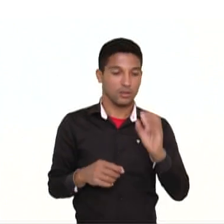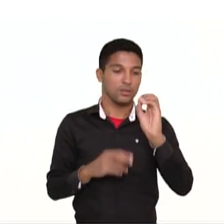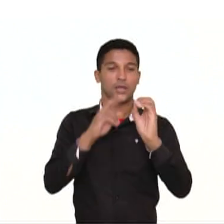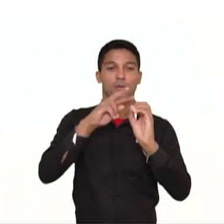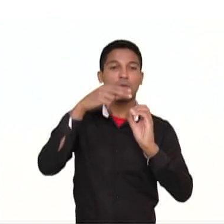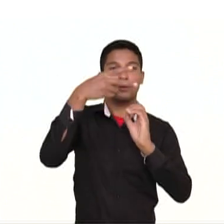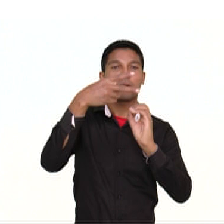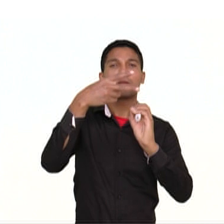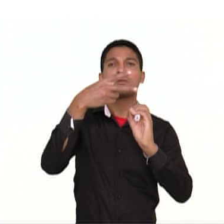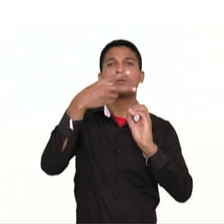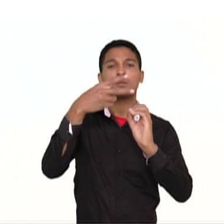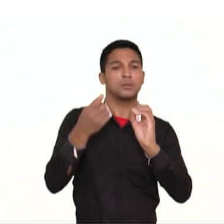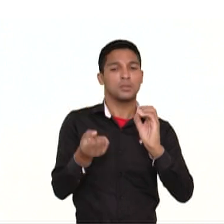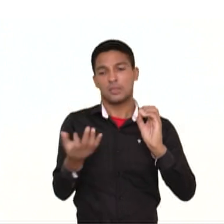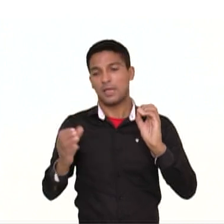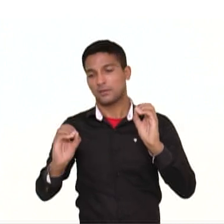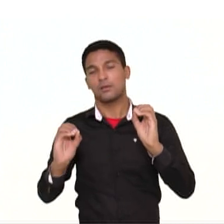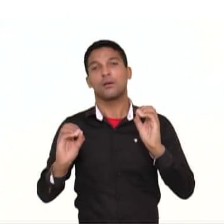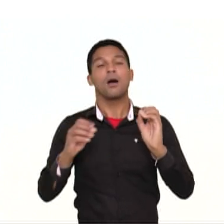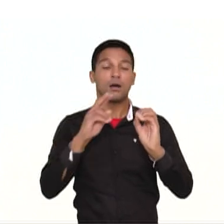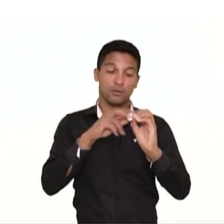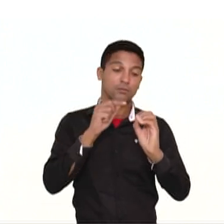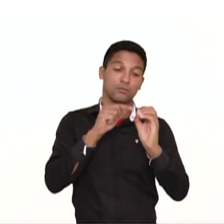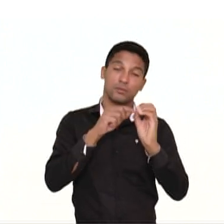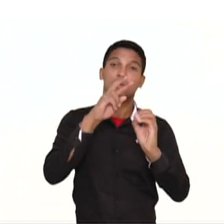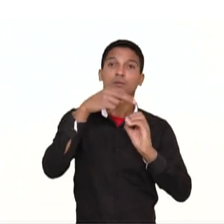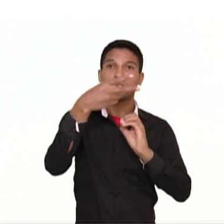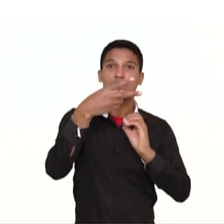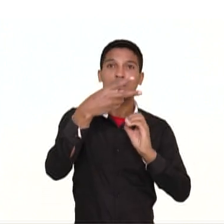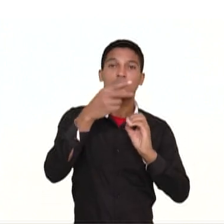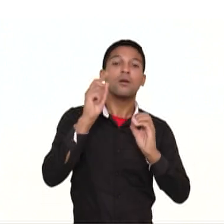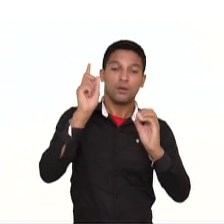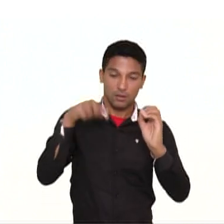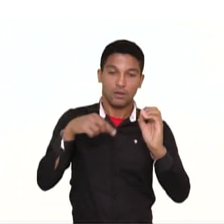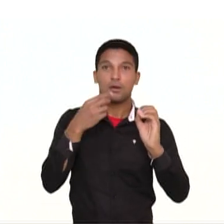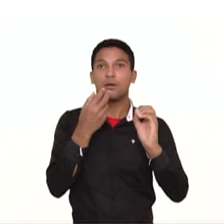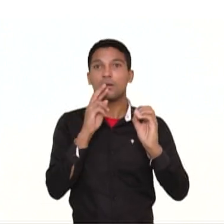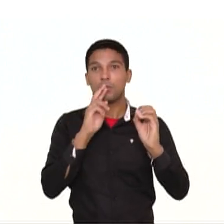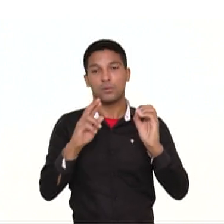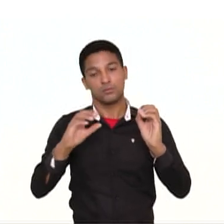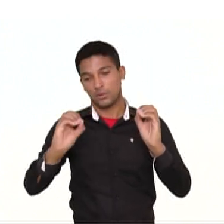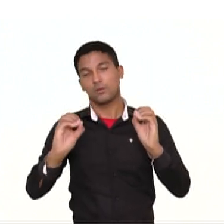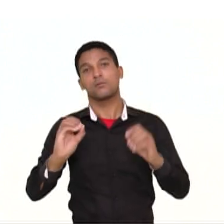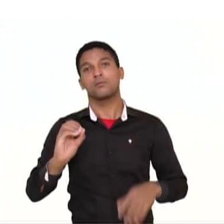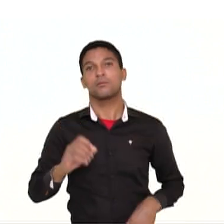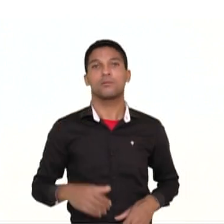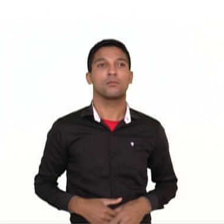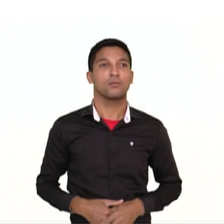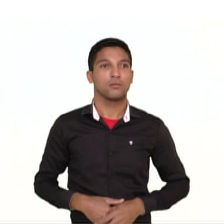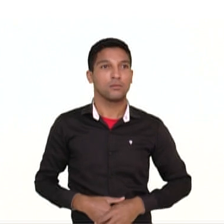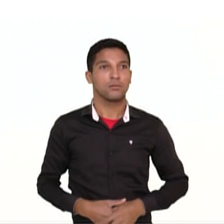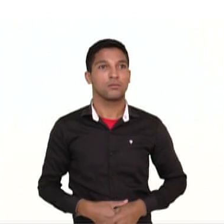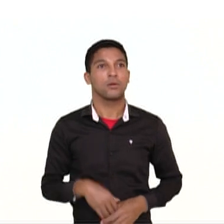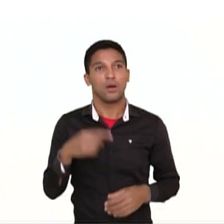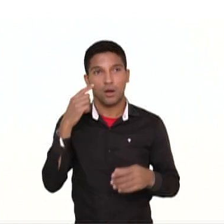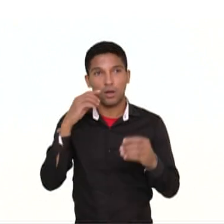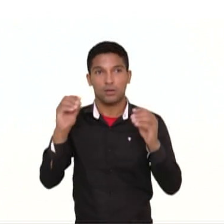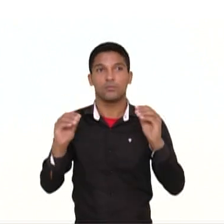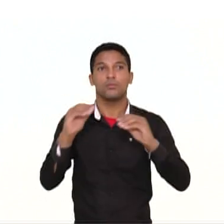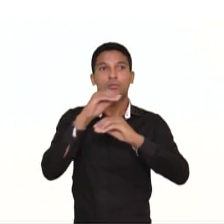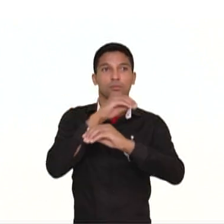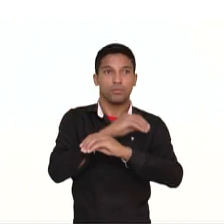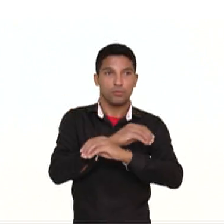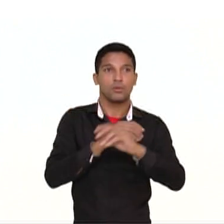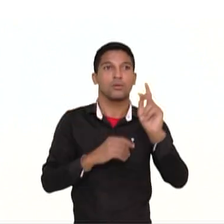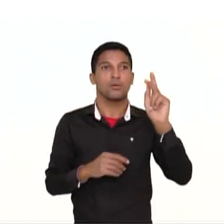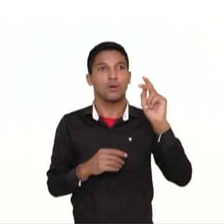quadrado dá zero. Então isso que está no parênteses tem que ser igual a zero, né? O 11 está negativo, para o outro lado ele fica positivo, fica H igual